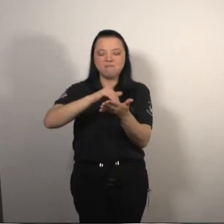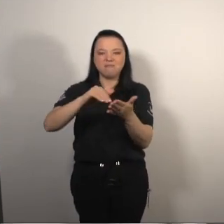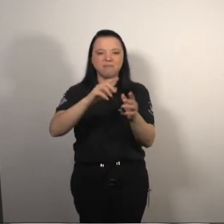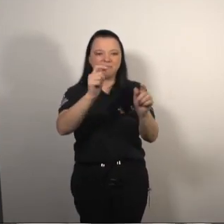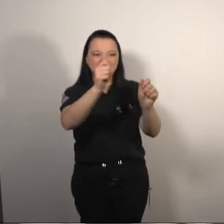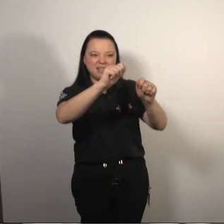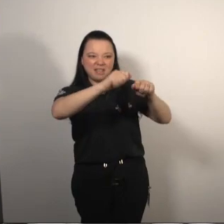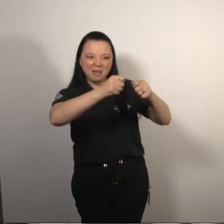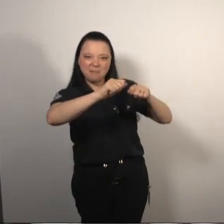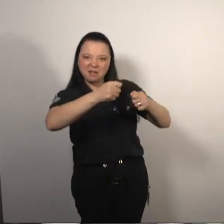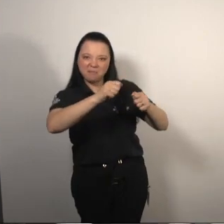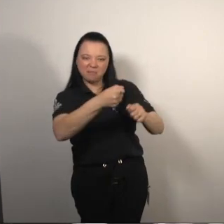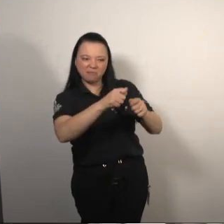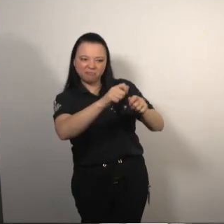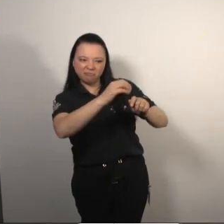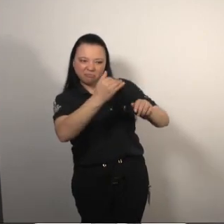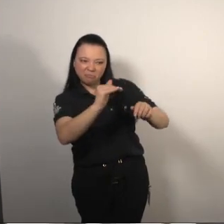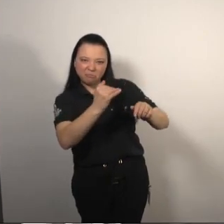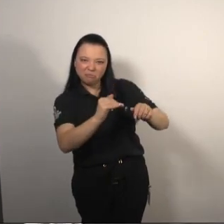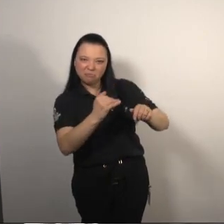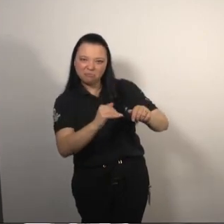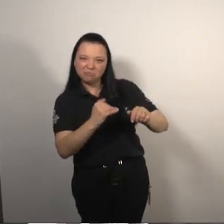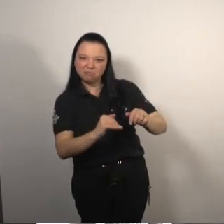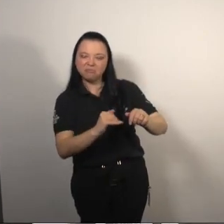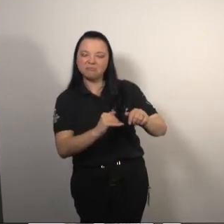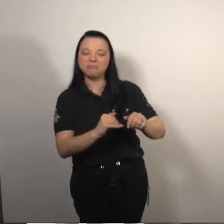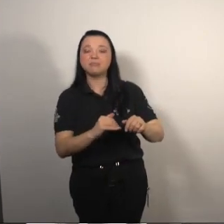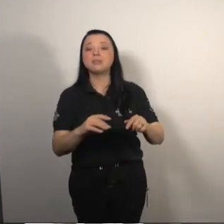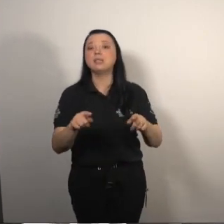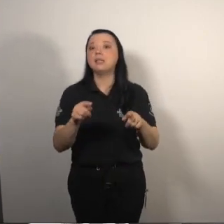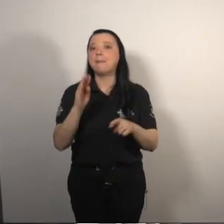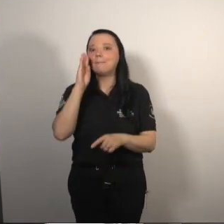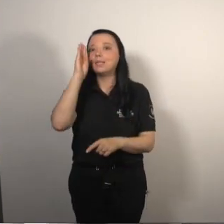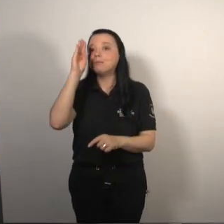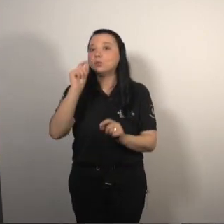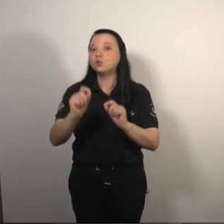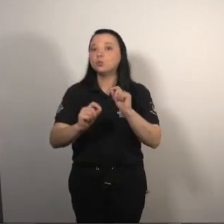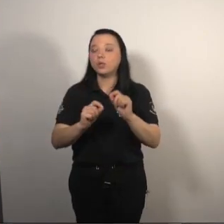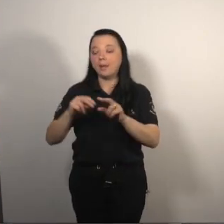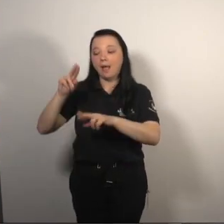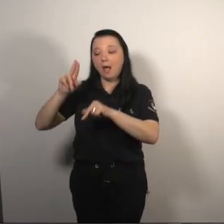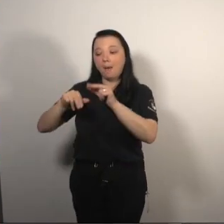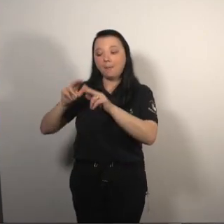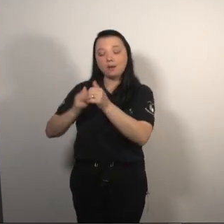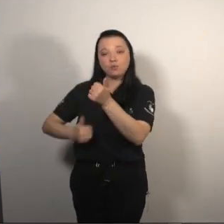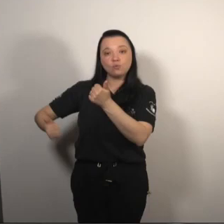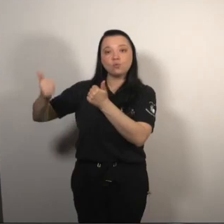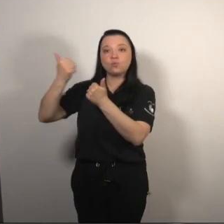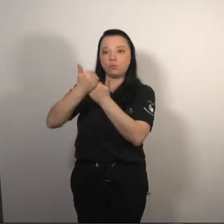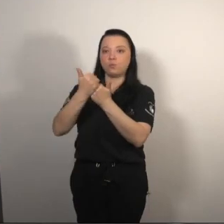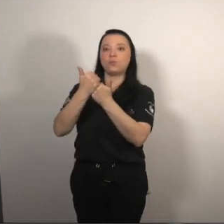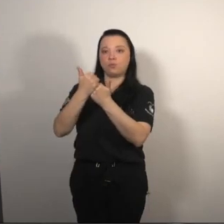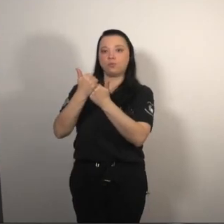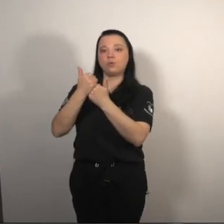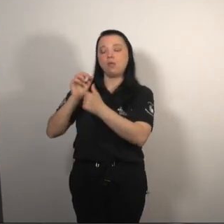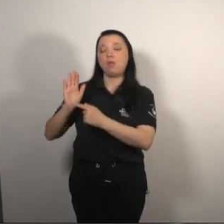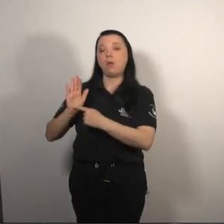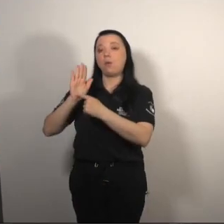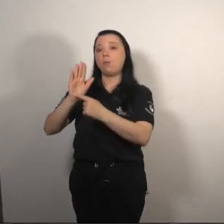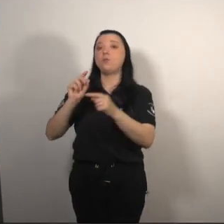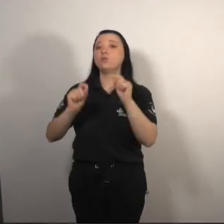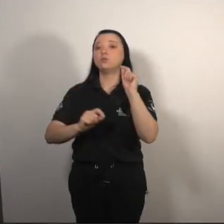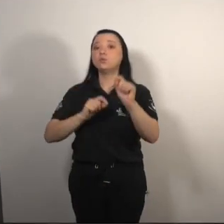concreto e, principalmente, quando a gente traz esse aparelho de apoio e parece que é um